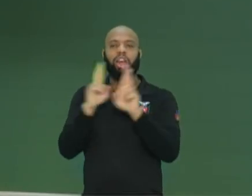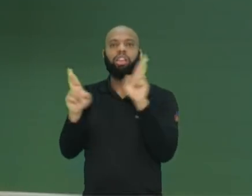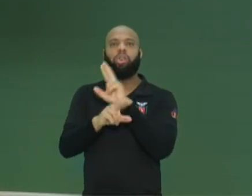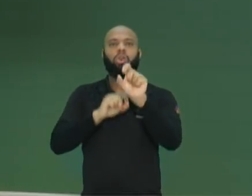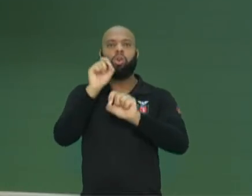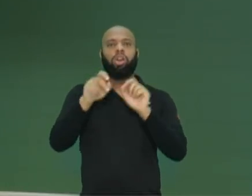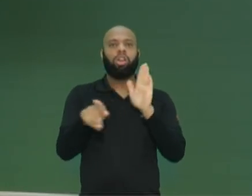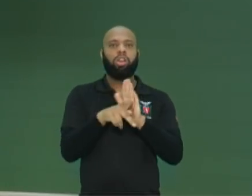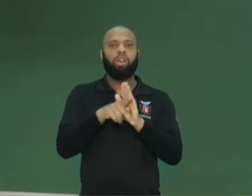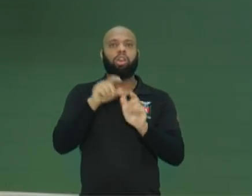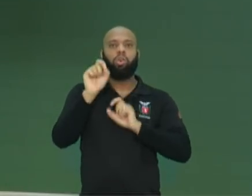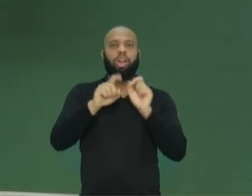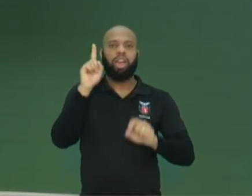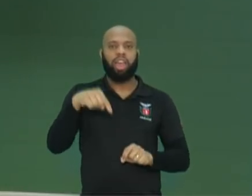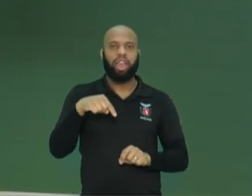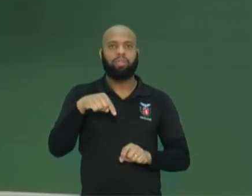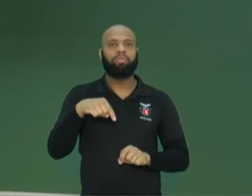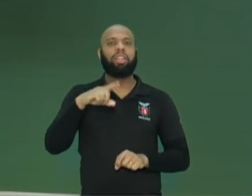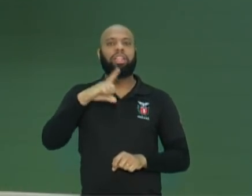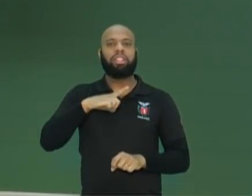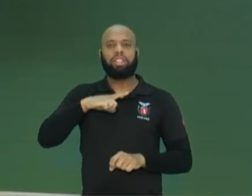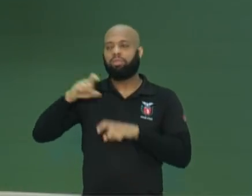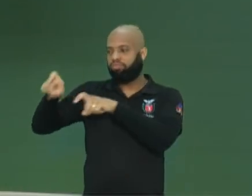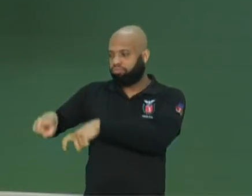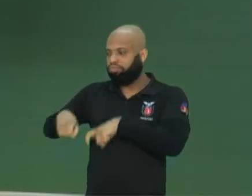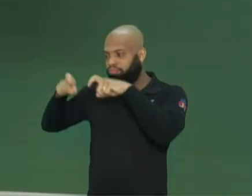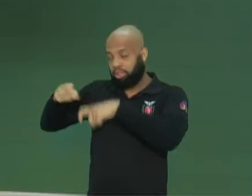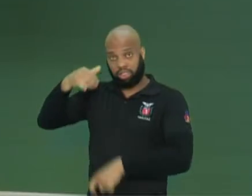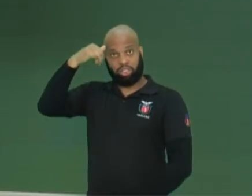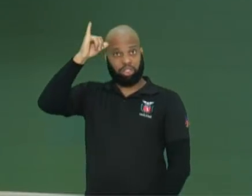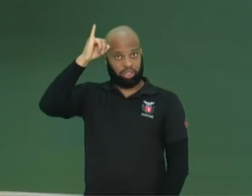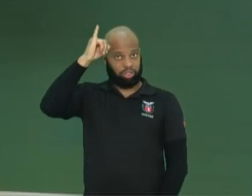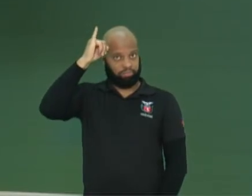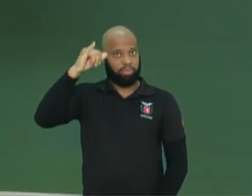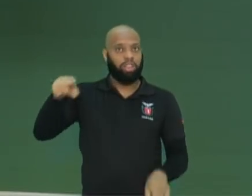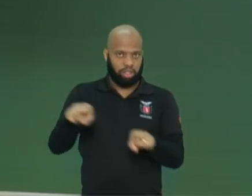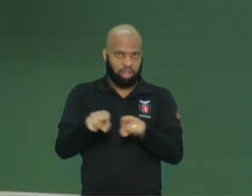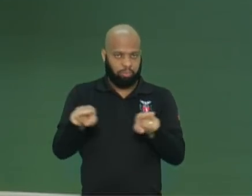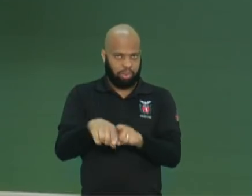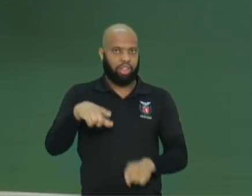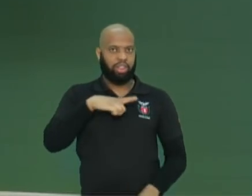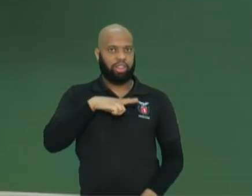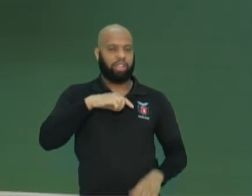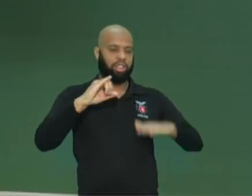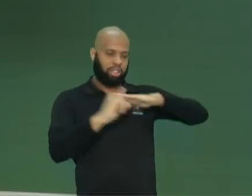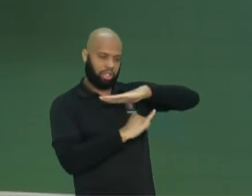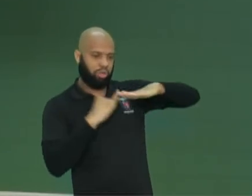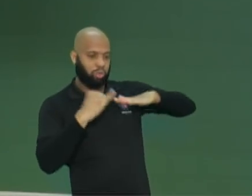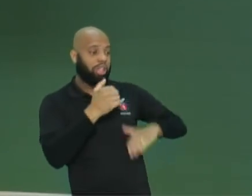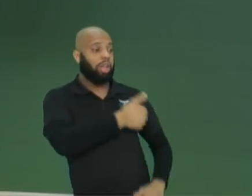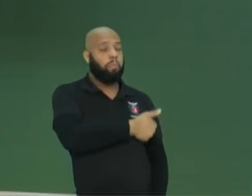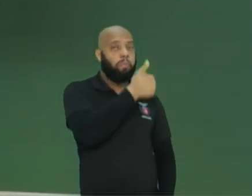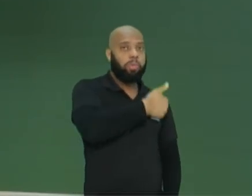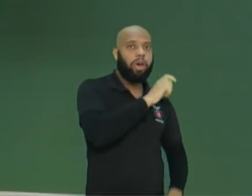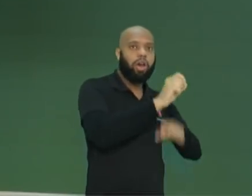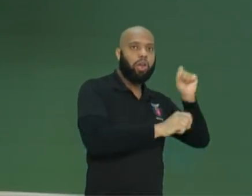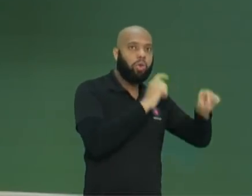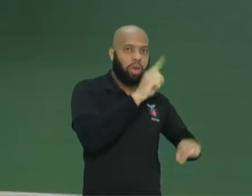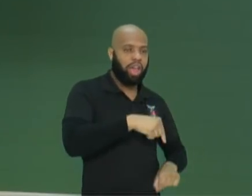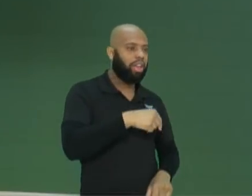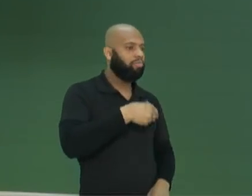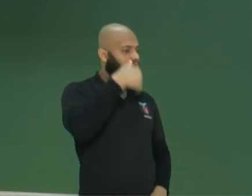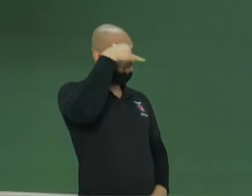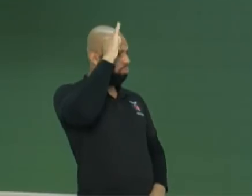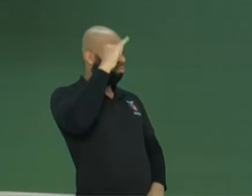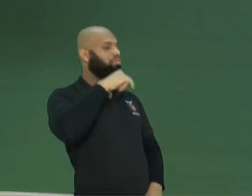A agropecuária e a indústria. Então, setor primário é a agropecuária, setor secundário é a